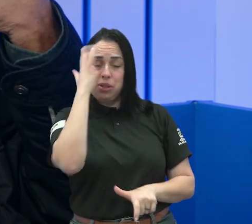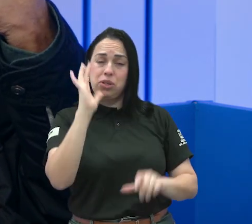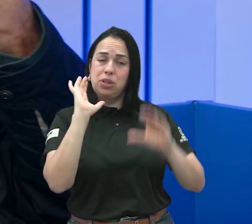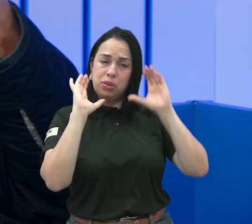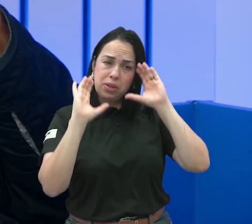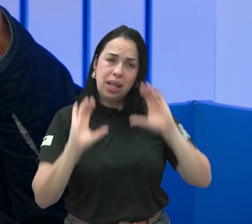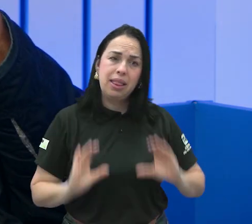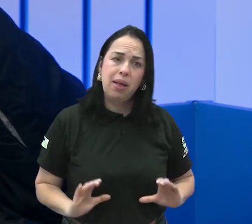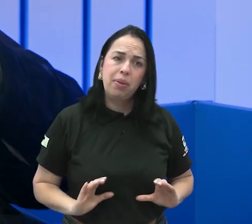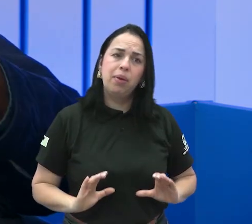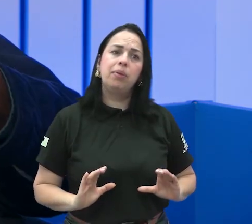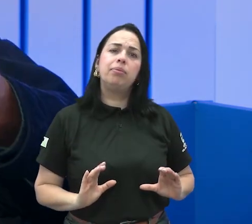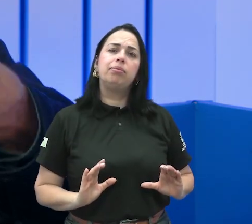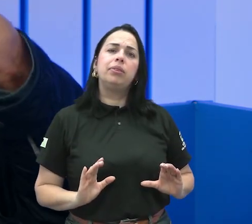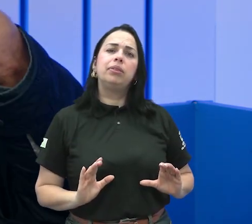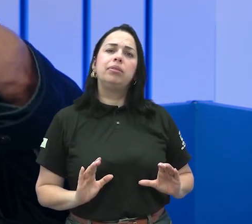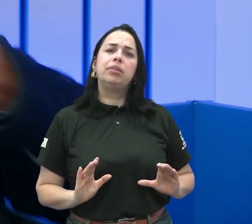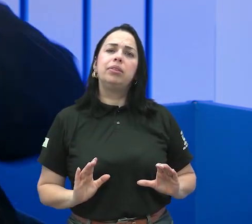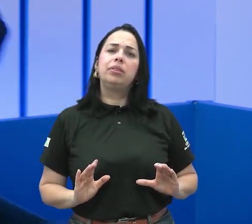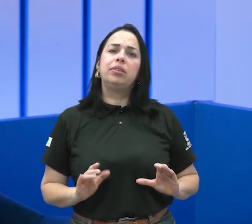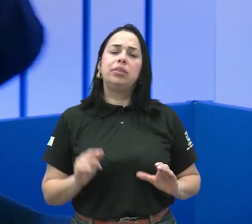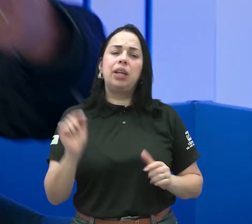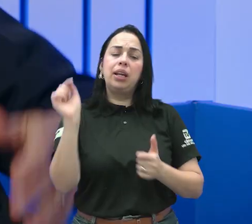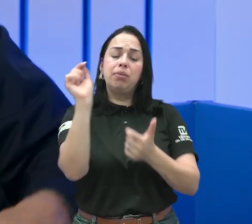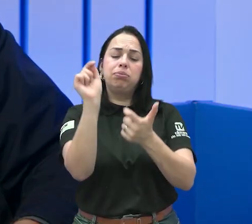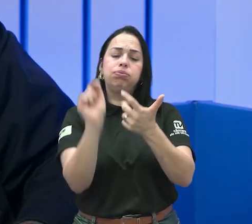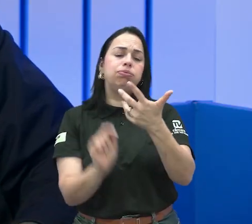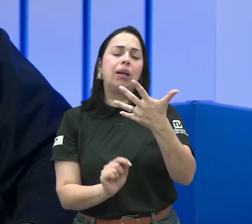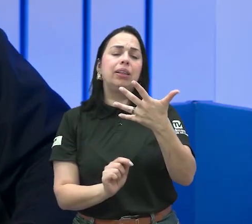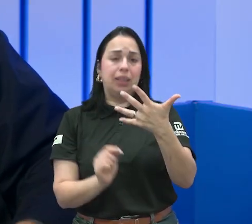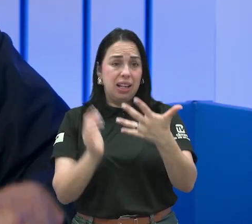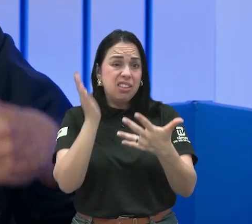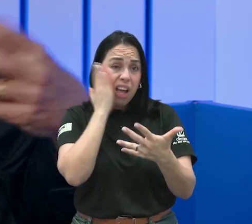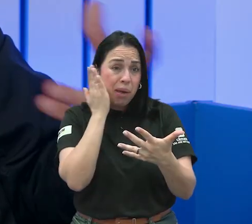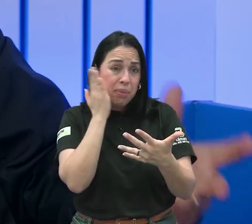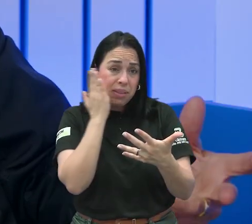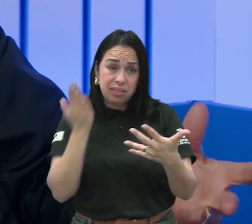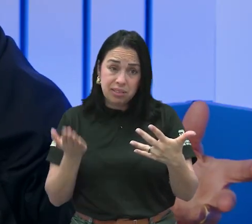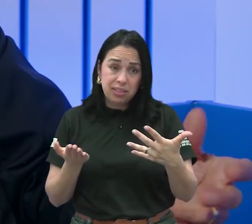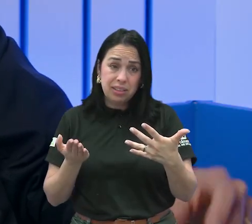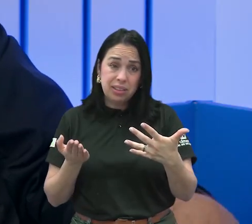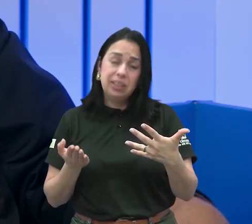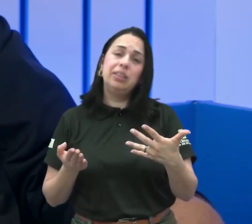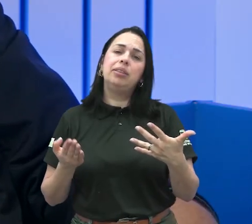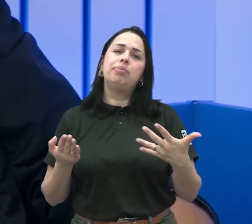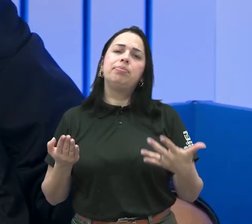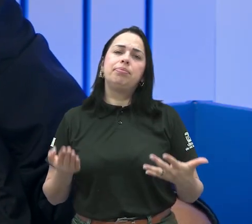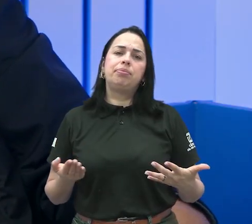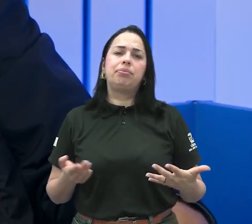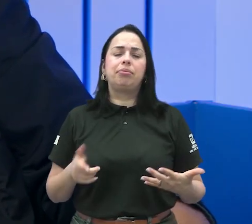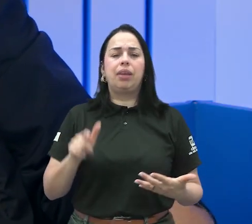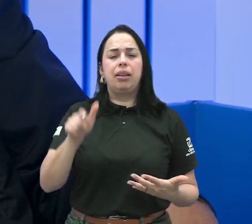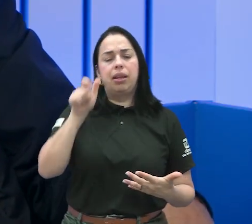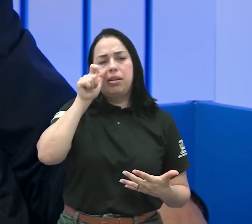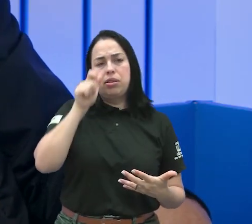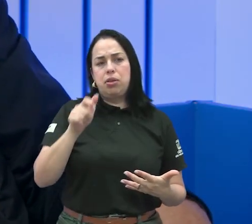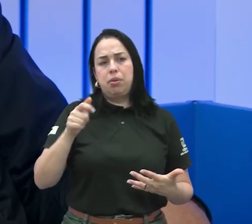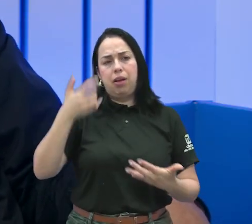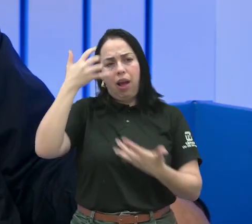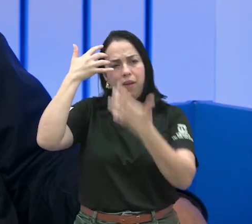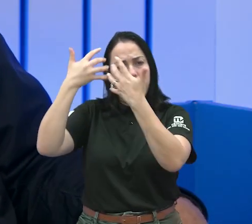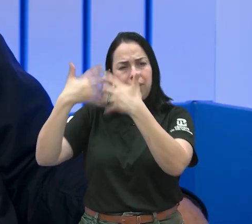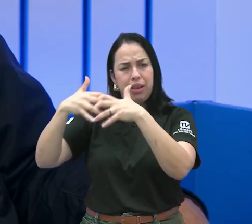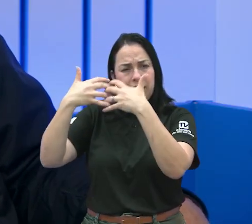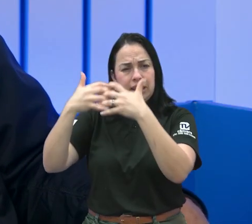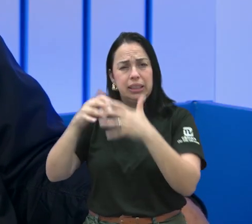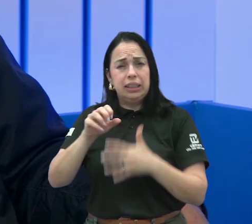cidadão joseense tem, em relação a essas outras dimensões do seu dia a dia, né? É interessante